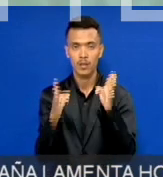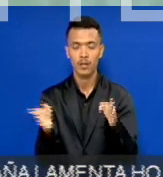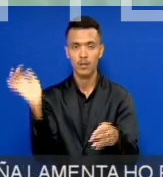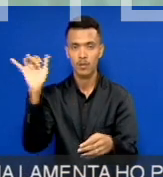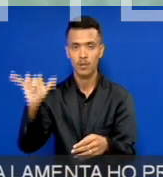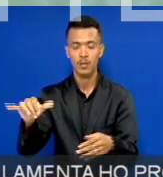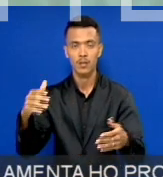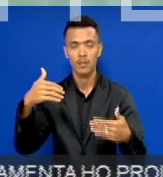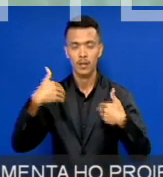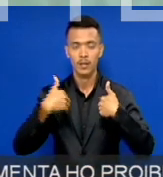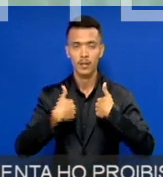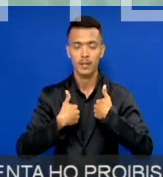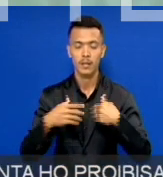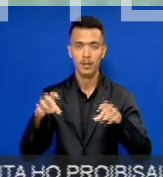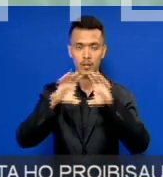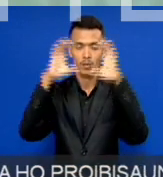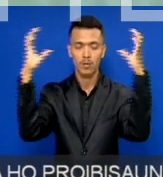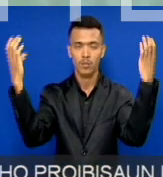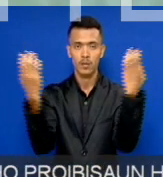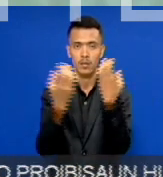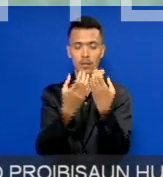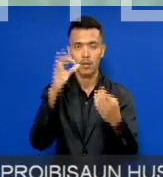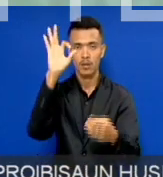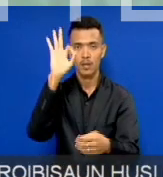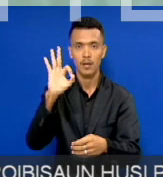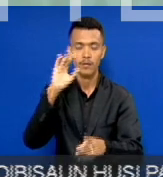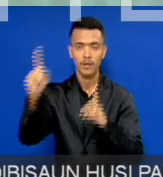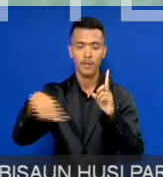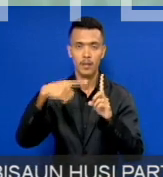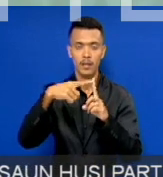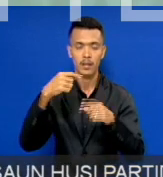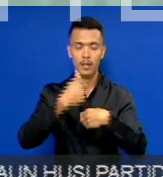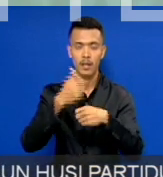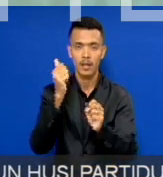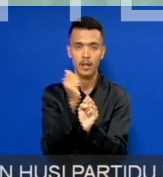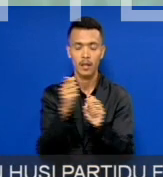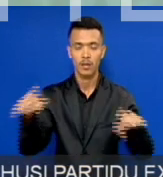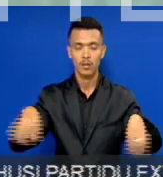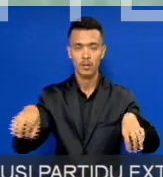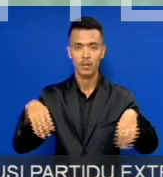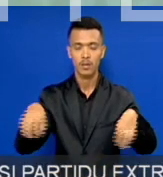maga exerce função e a comissão EFI, vai ir a halar o nene serviço